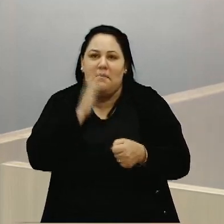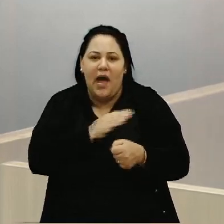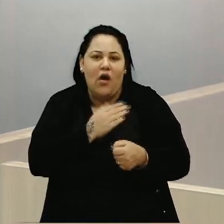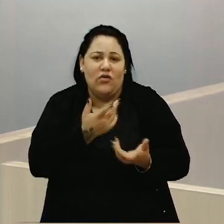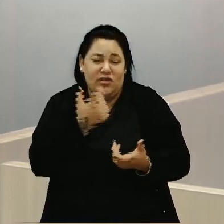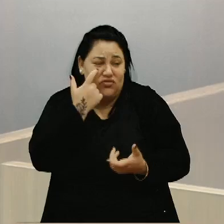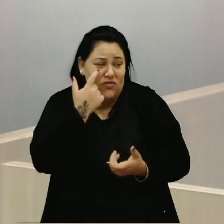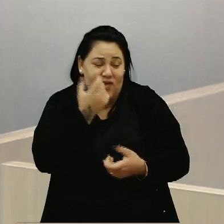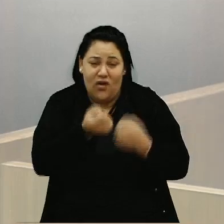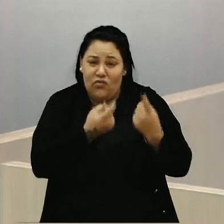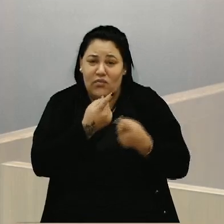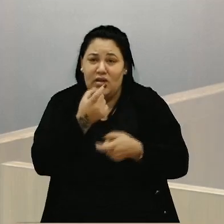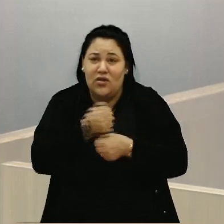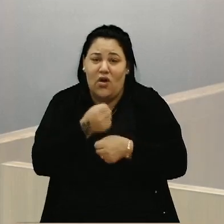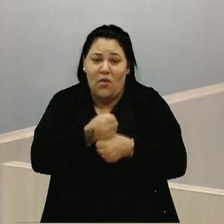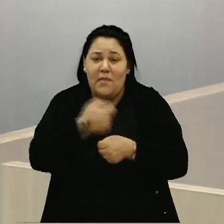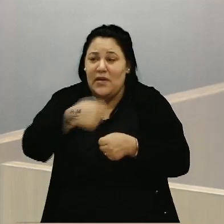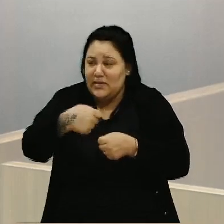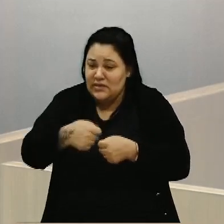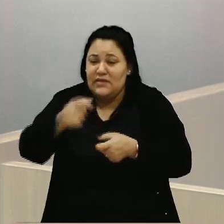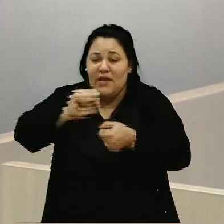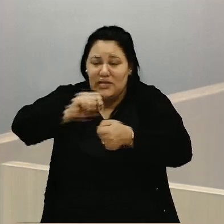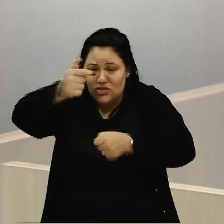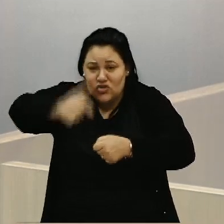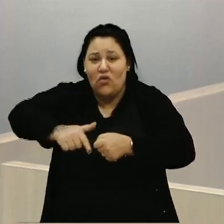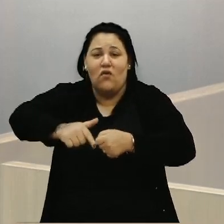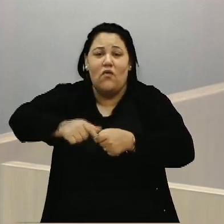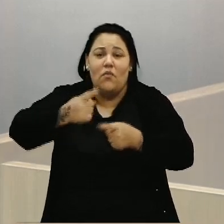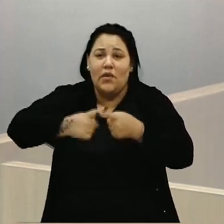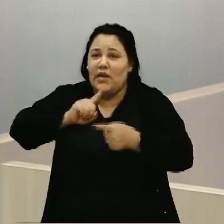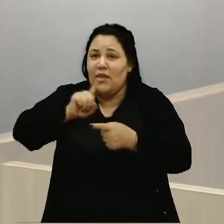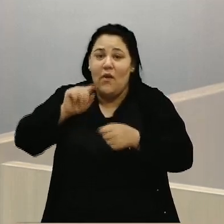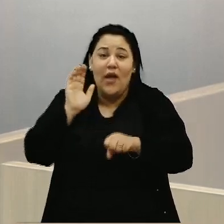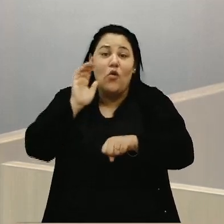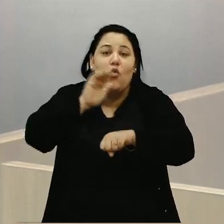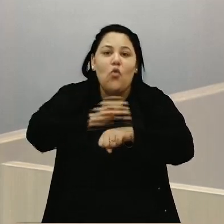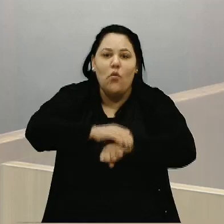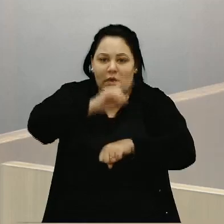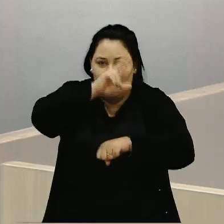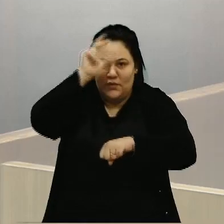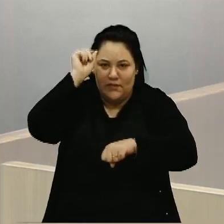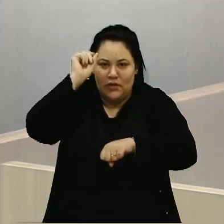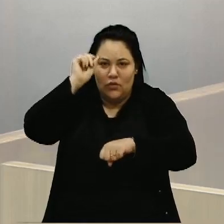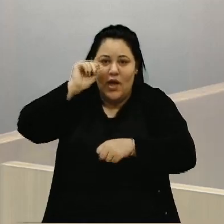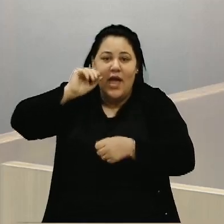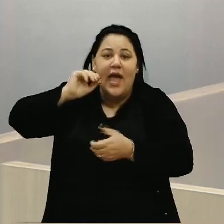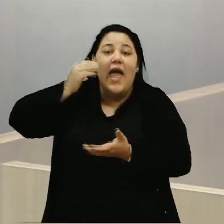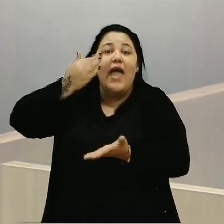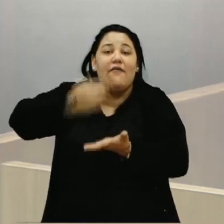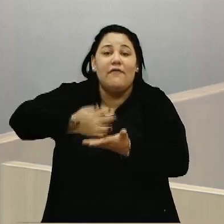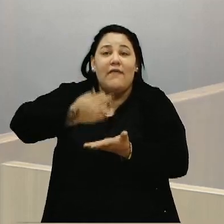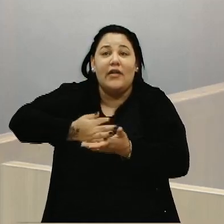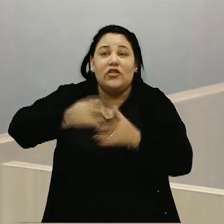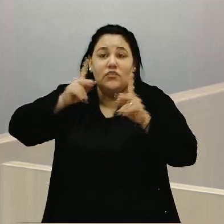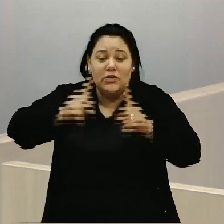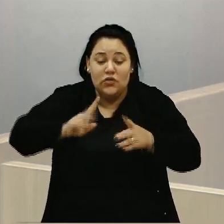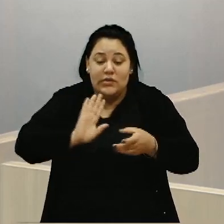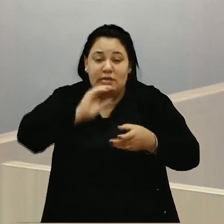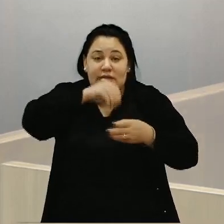que eu já pedi por aí, que vão ter que refazer de novo. Que não é culpa do prefeito, é falta de pessoas que estão lá nas secretarias, que